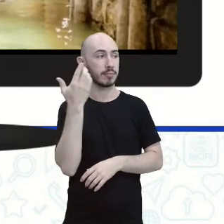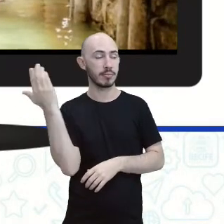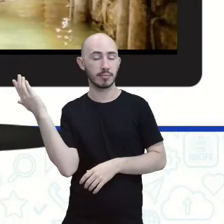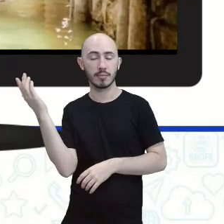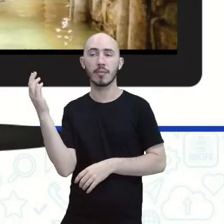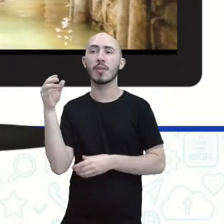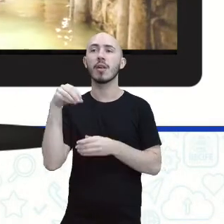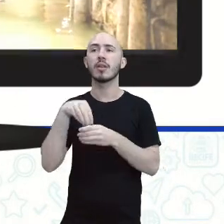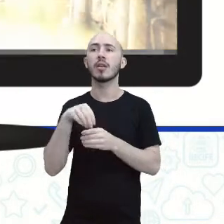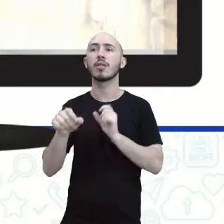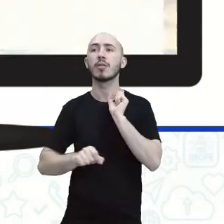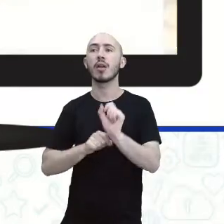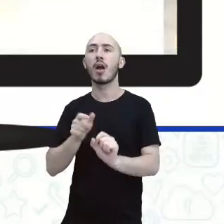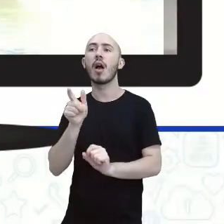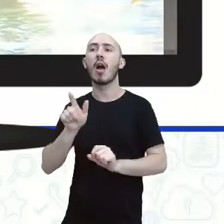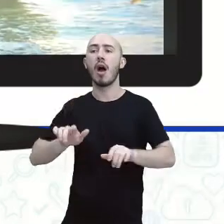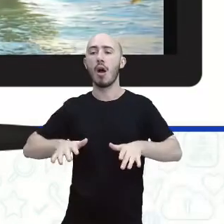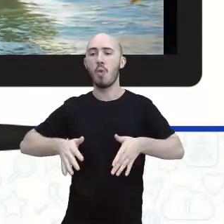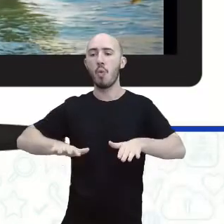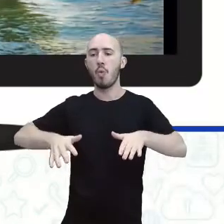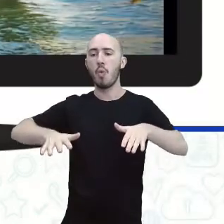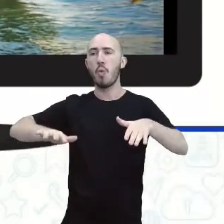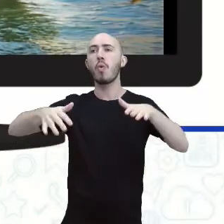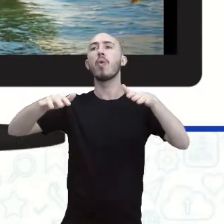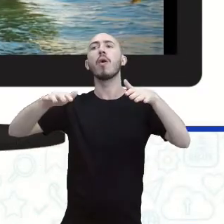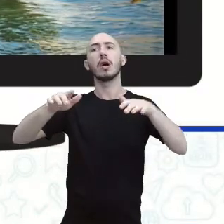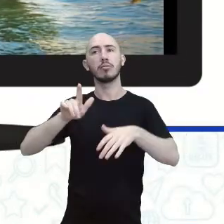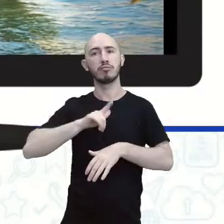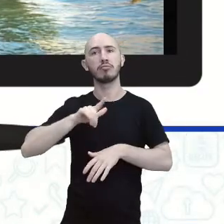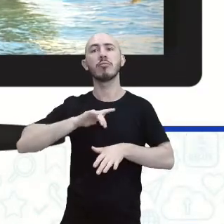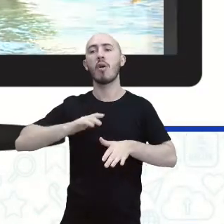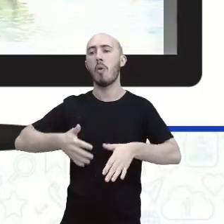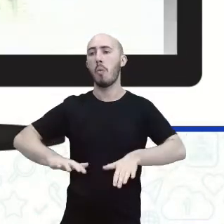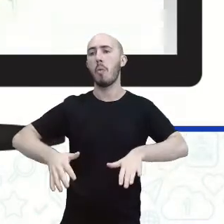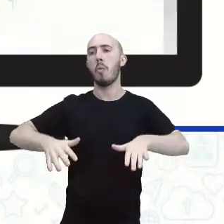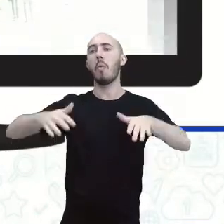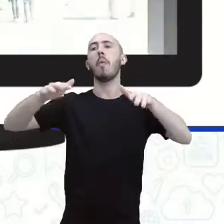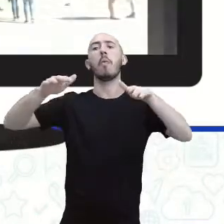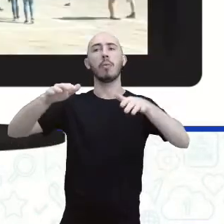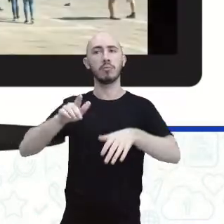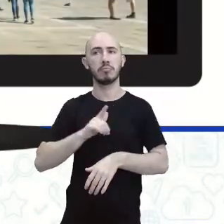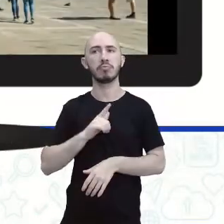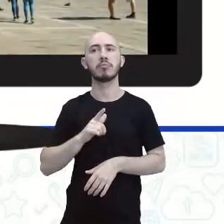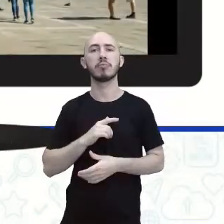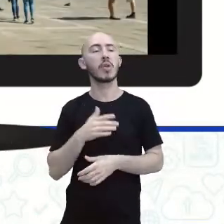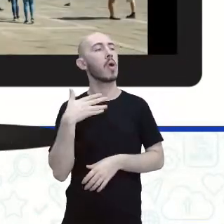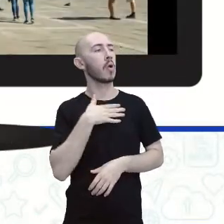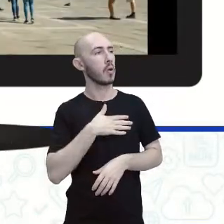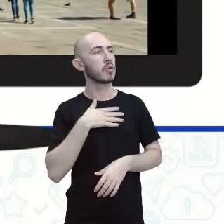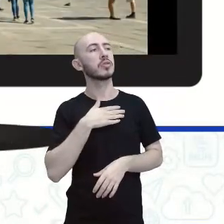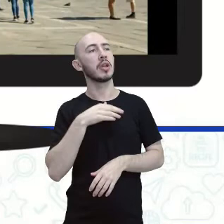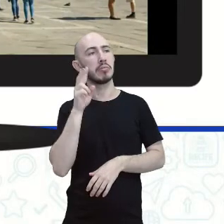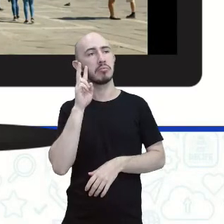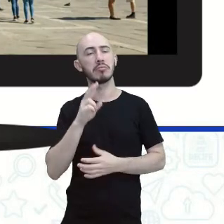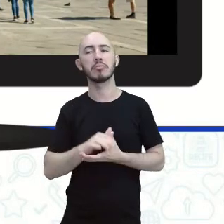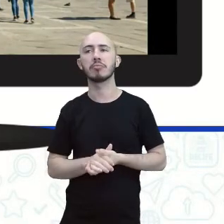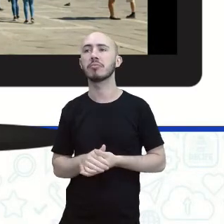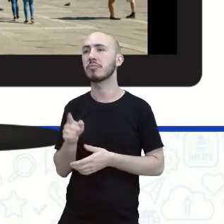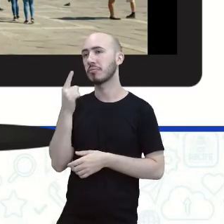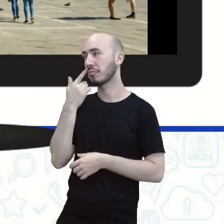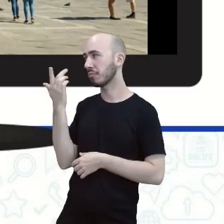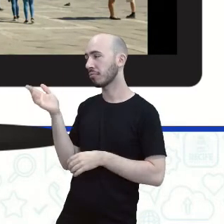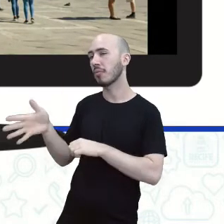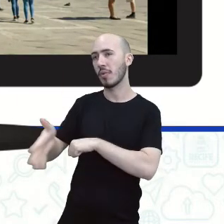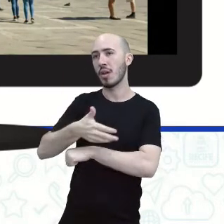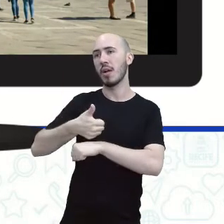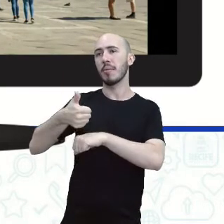marés altas, as partes mais baixas de Veneza se alagam completamente, né? Mas aí a praça, quando é maré